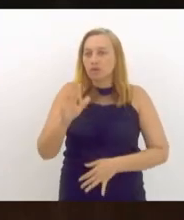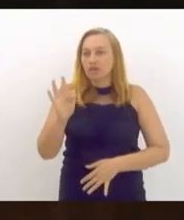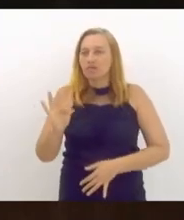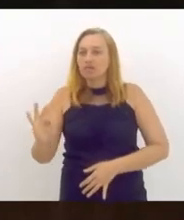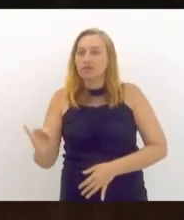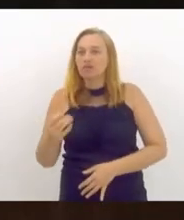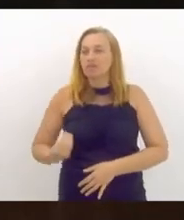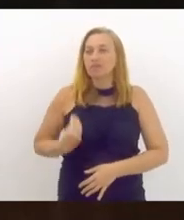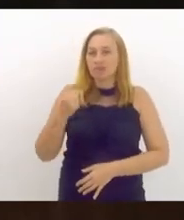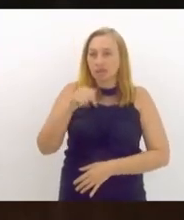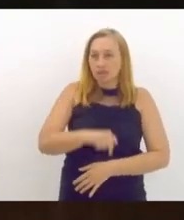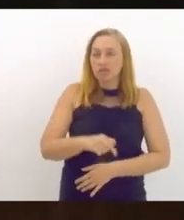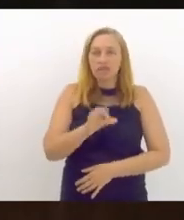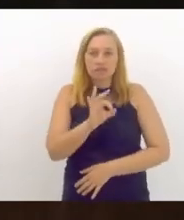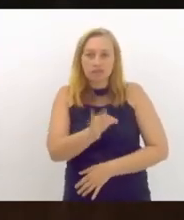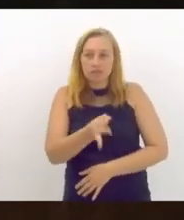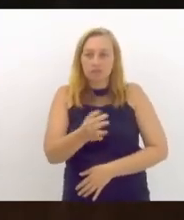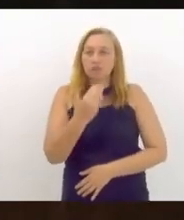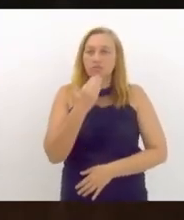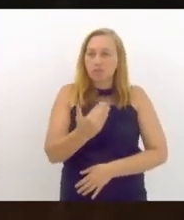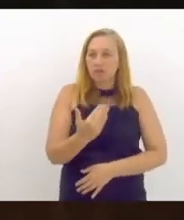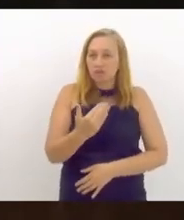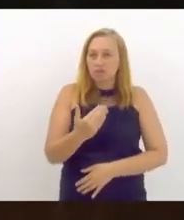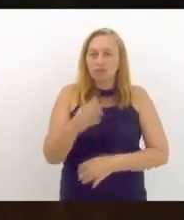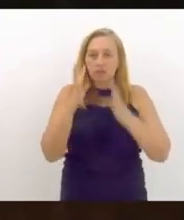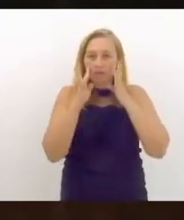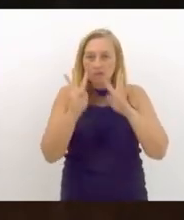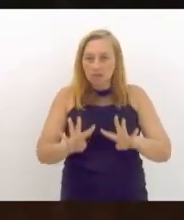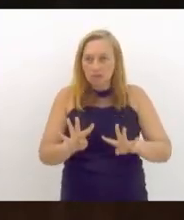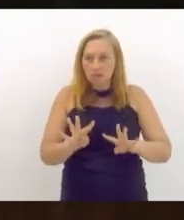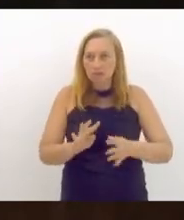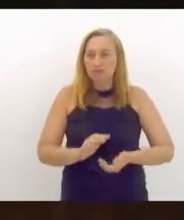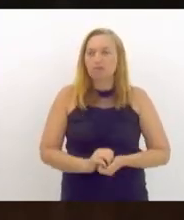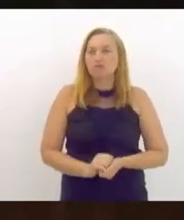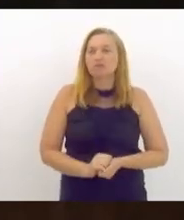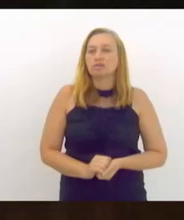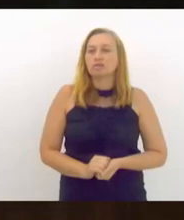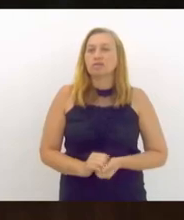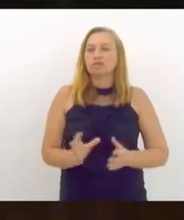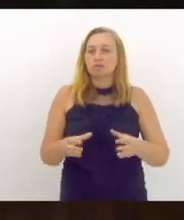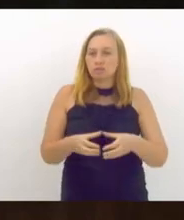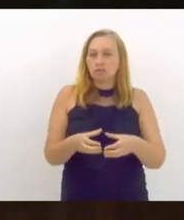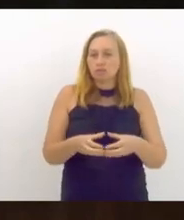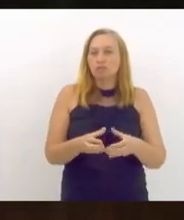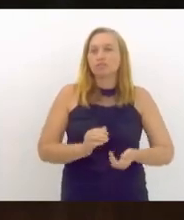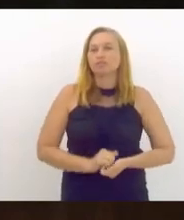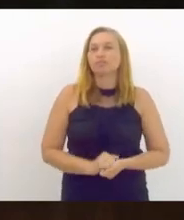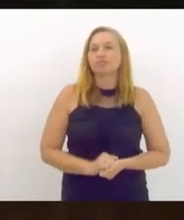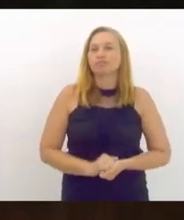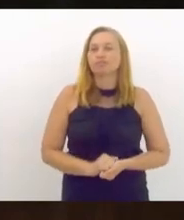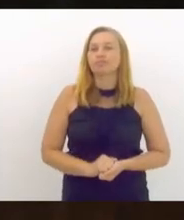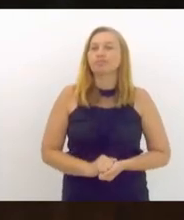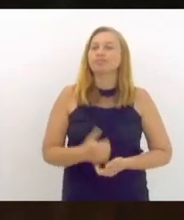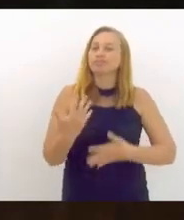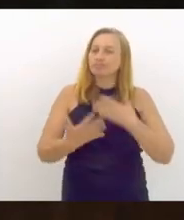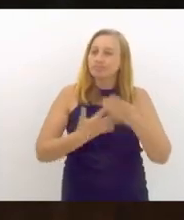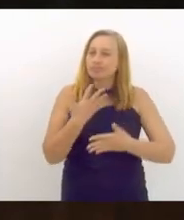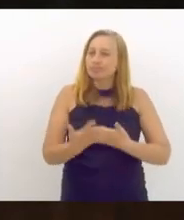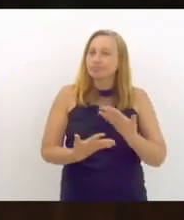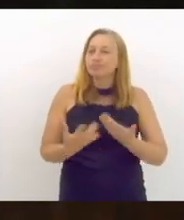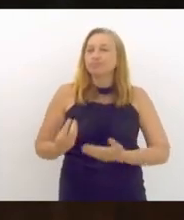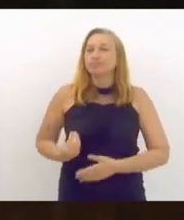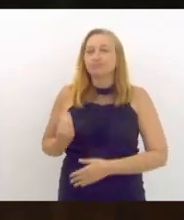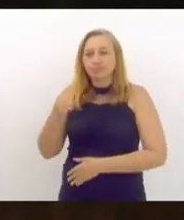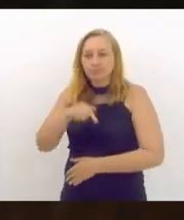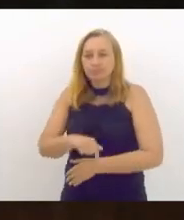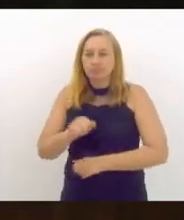aqui justamente pedindo uma atenção a essa classe. E é com muito otimismo que a gente está aqui